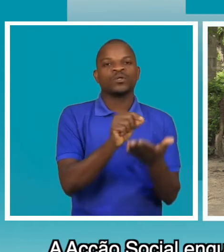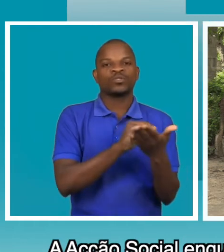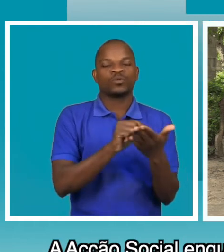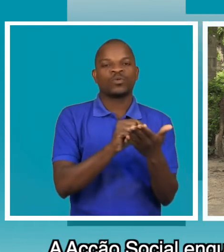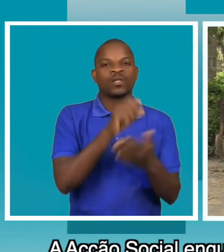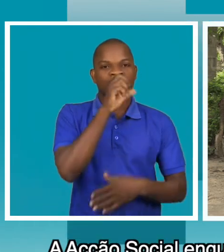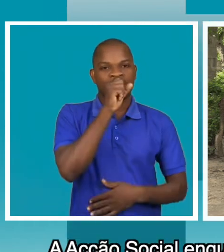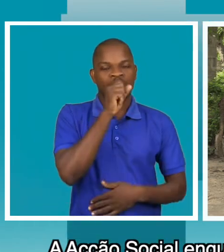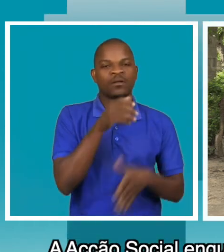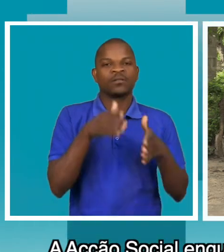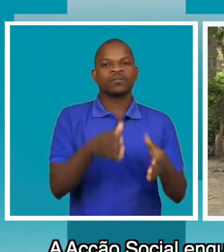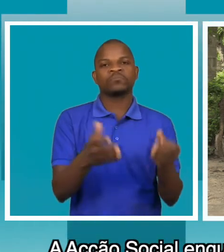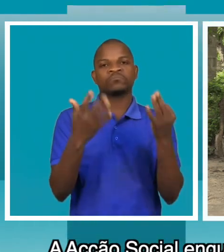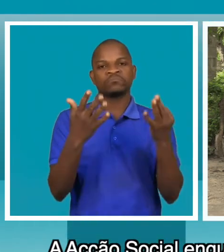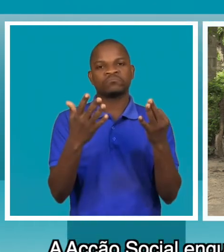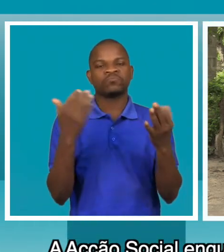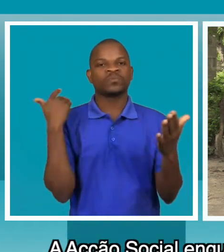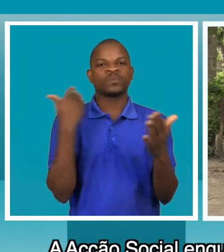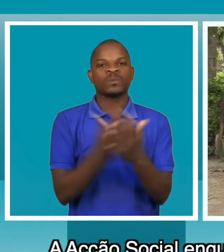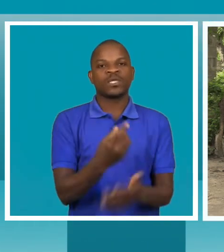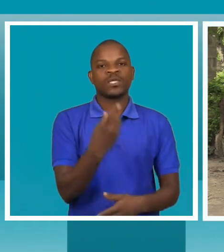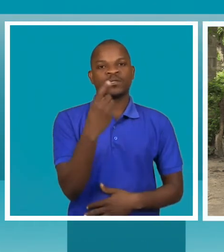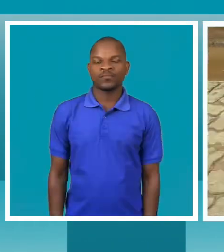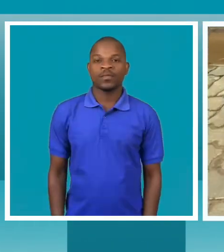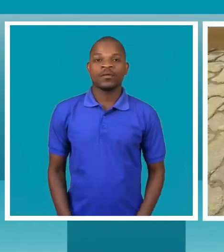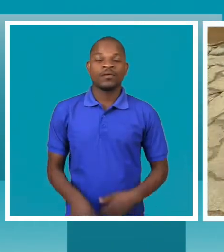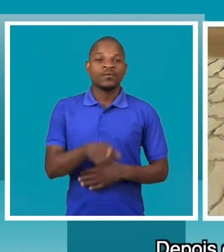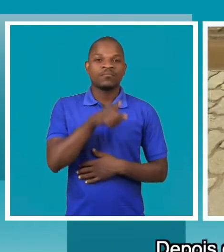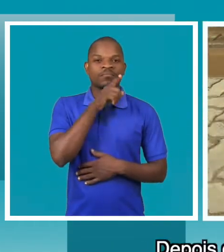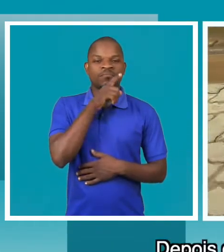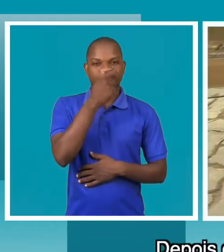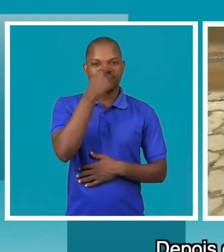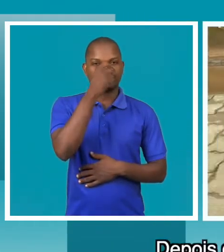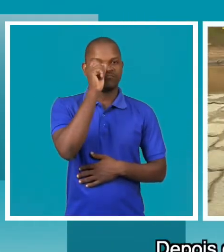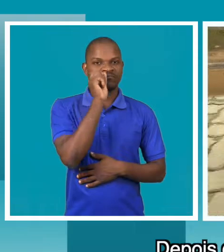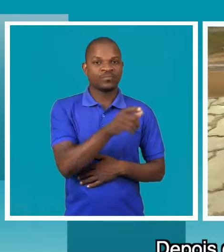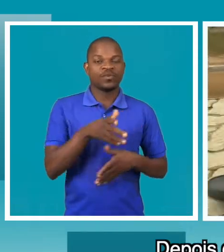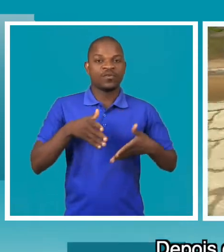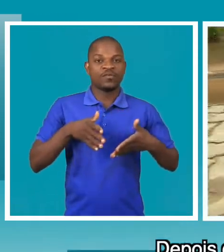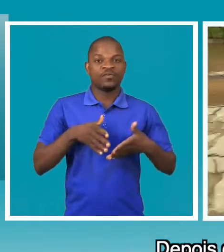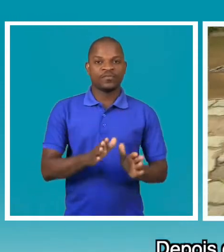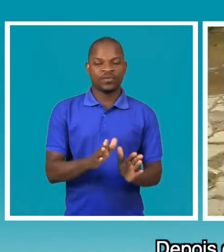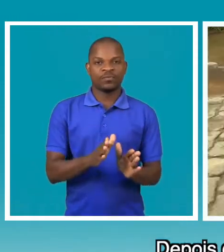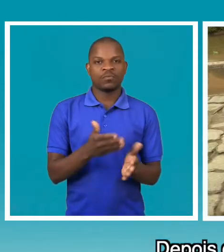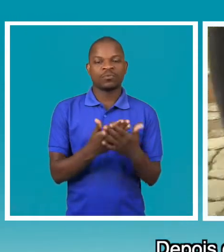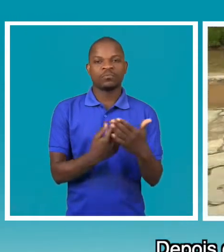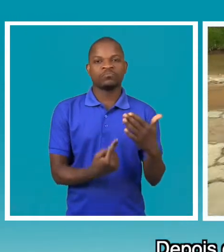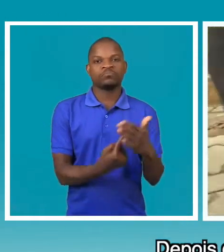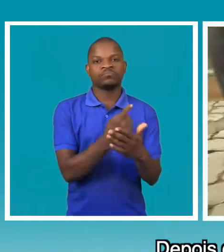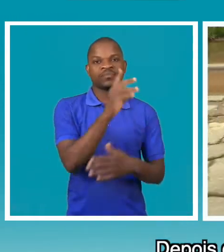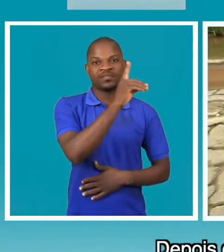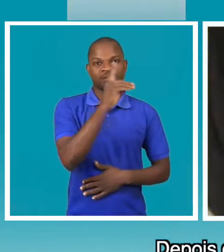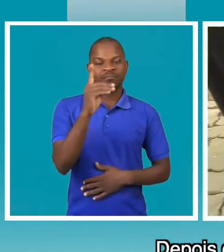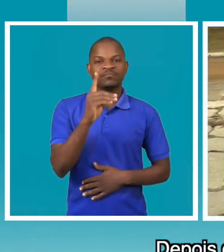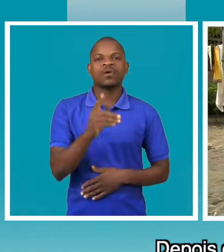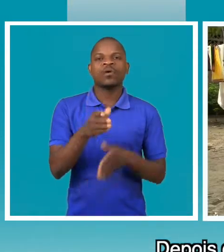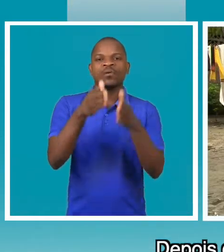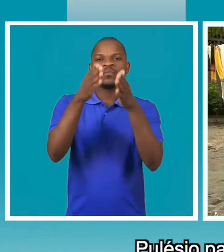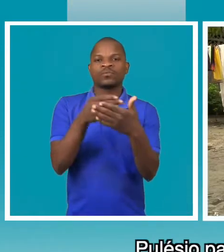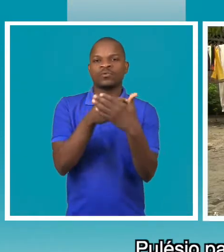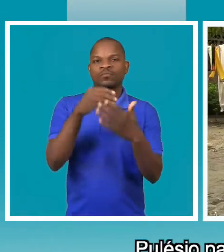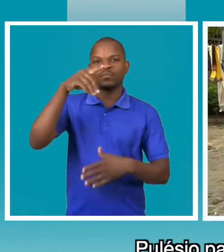secundária da manga, estudei oitava, estudei a décima classe. Depois de abandonado pelo pai, por causa da deficiência,